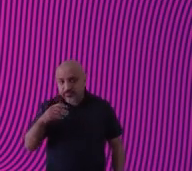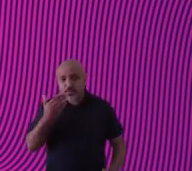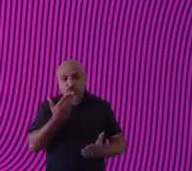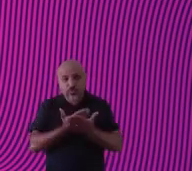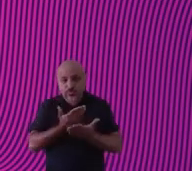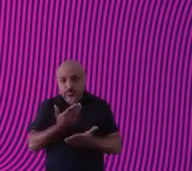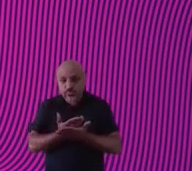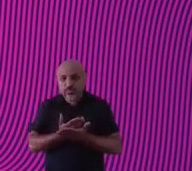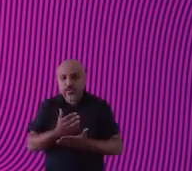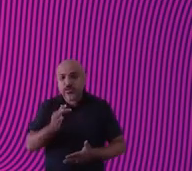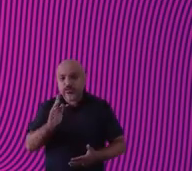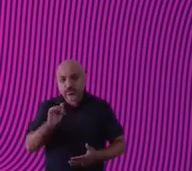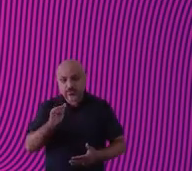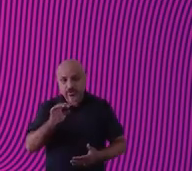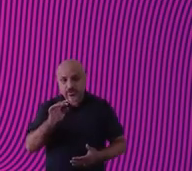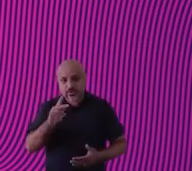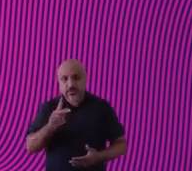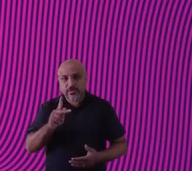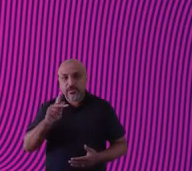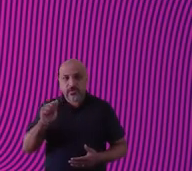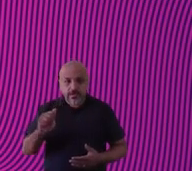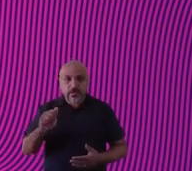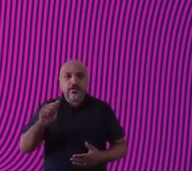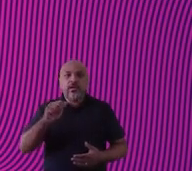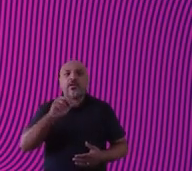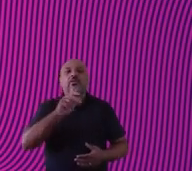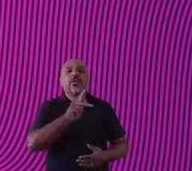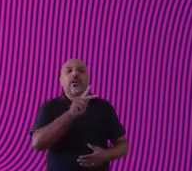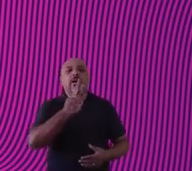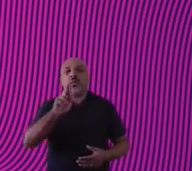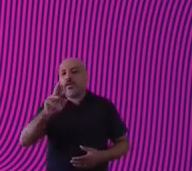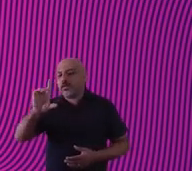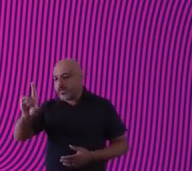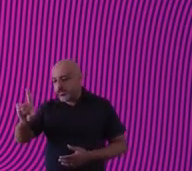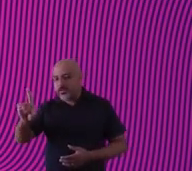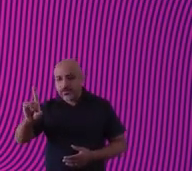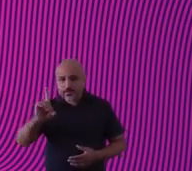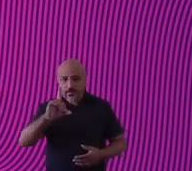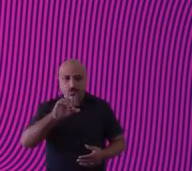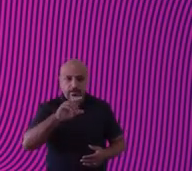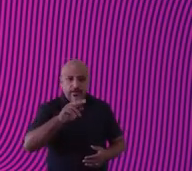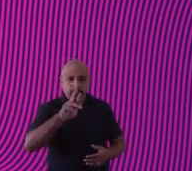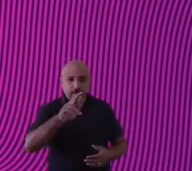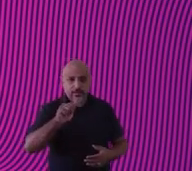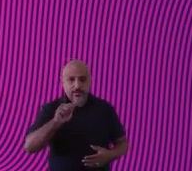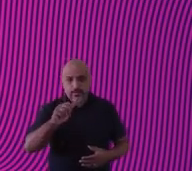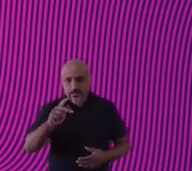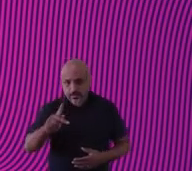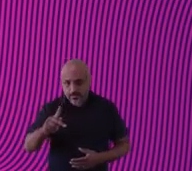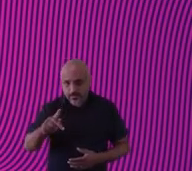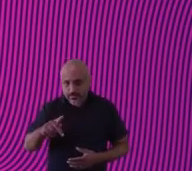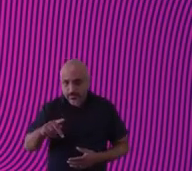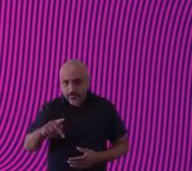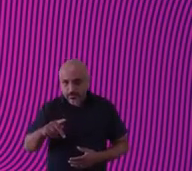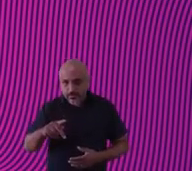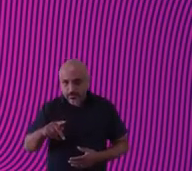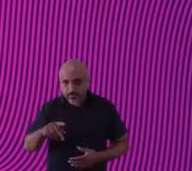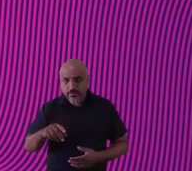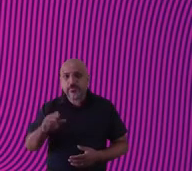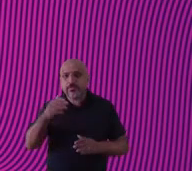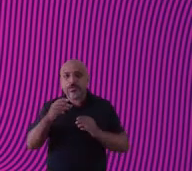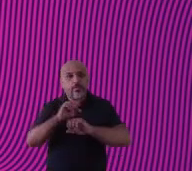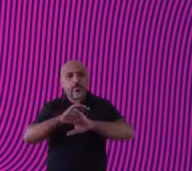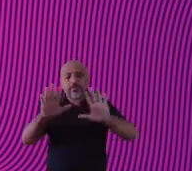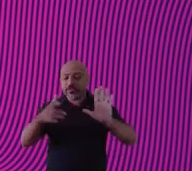da Francesca aí eu era isso que eu queria falar do kr de transplante KR de 12 contra KC demonstra uma vantagem Clara